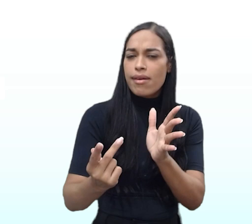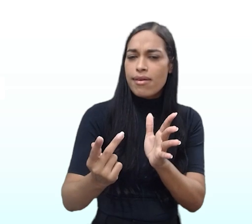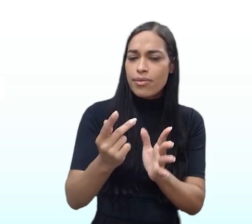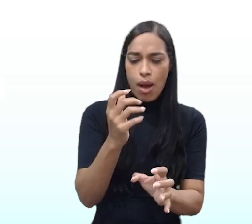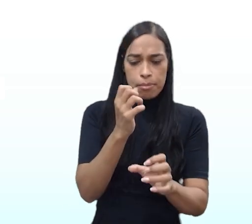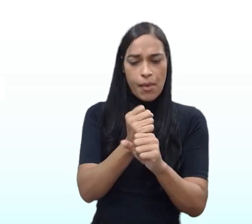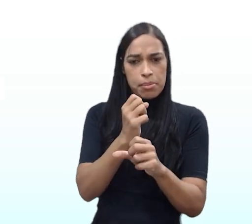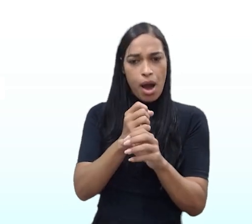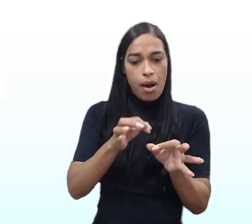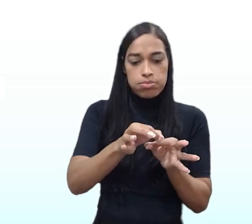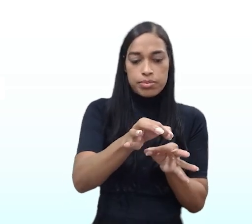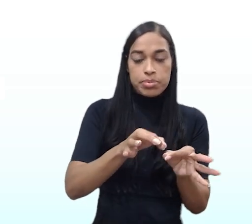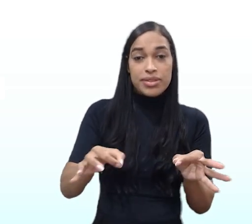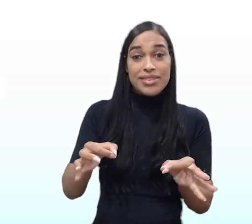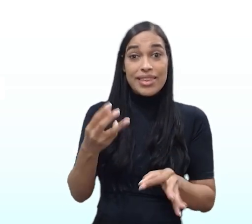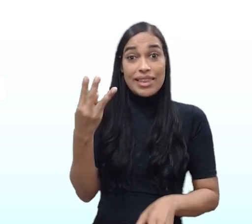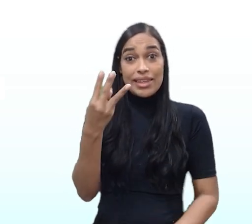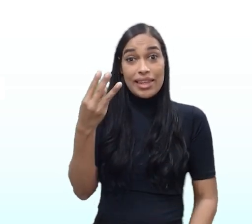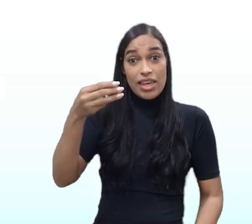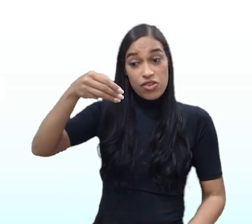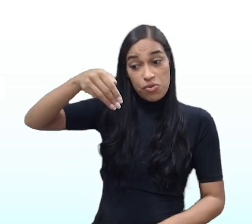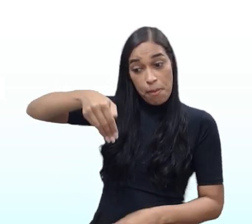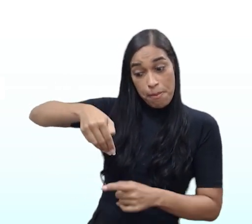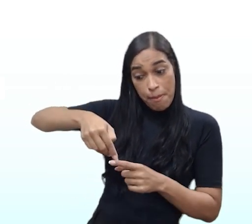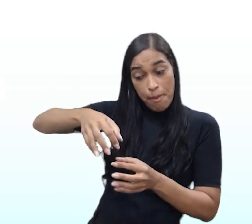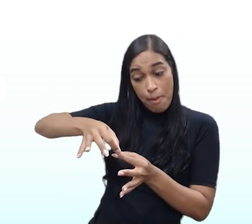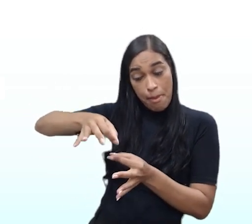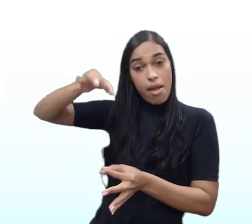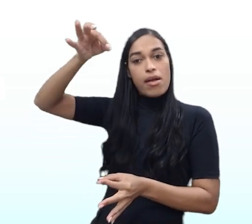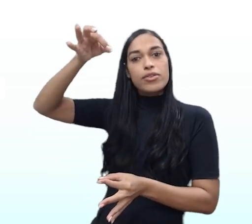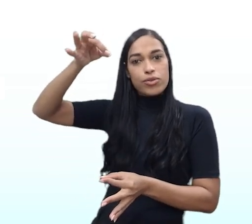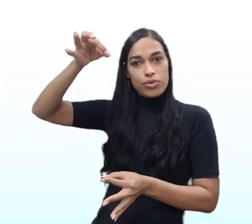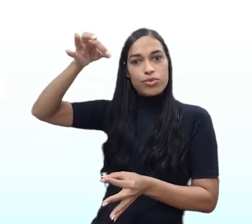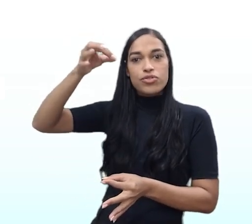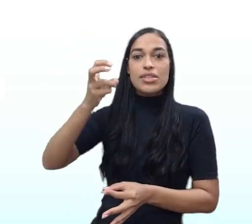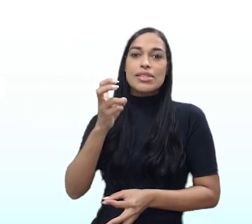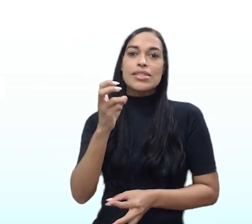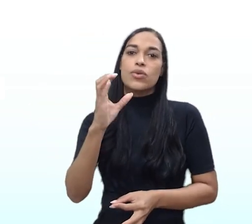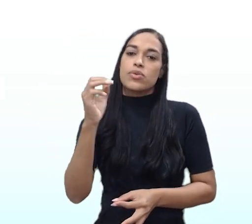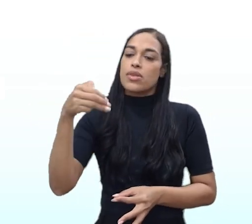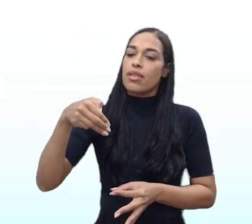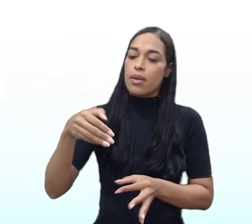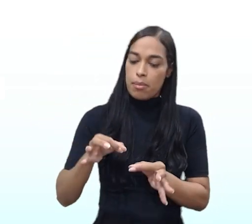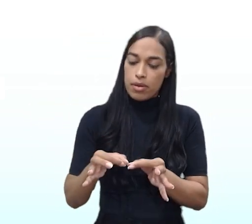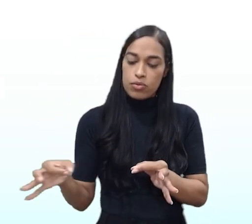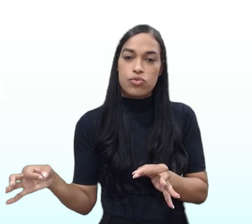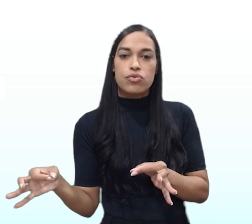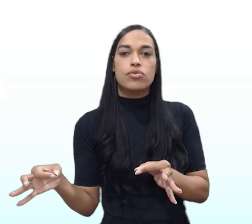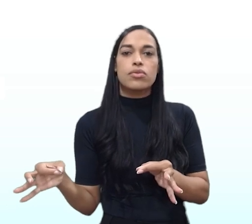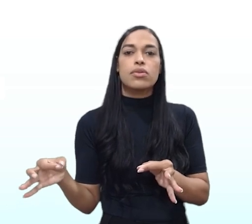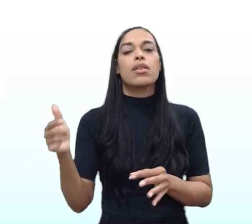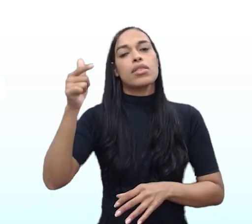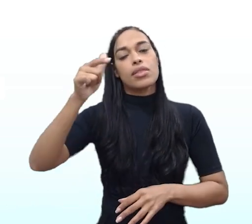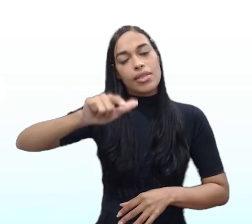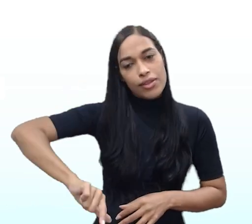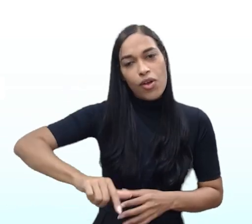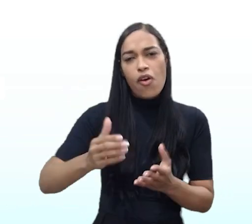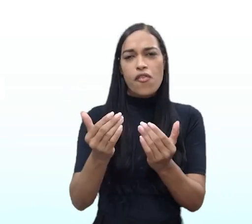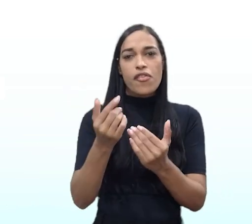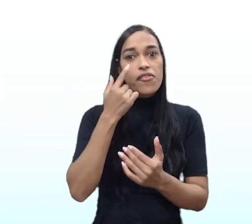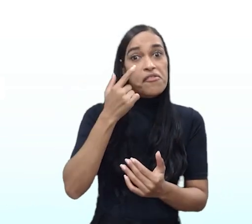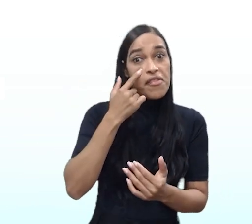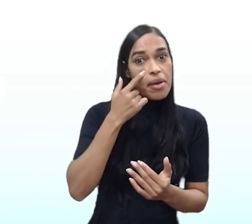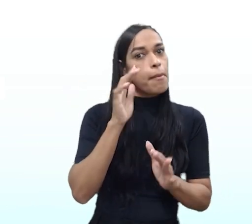que o comprimento de 3 metros está representado por um comprimento de 5 centímetros? Mais uma vez, ó, vem